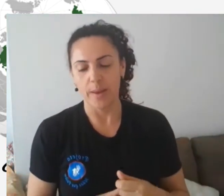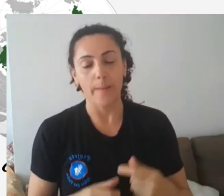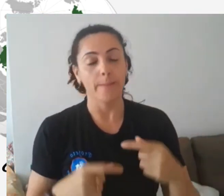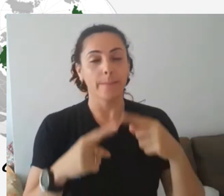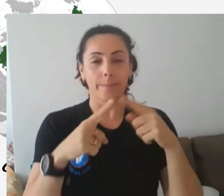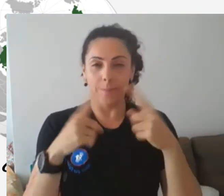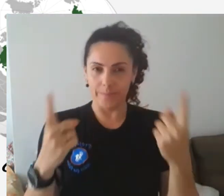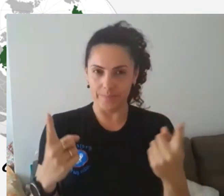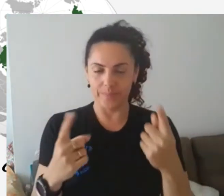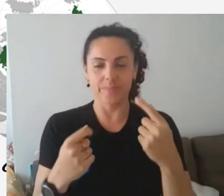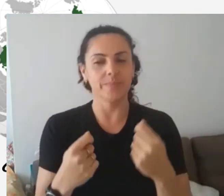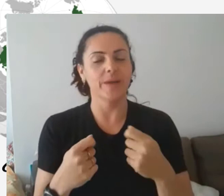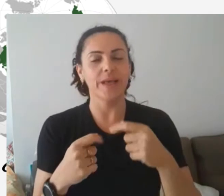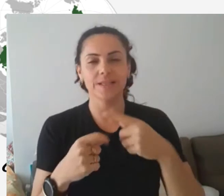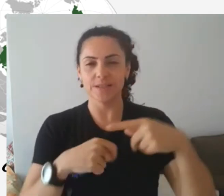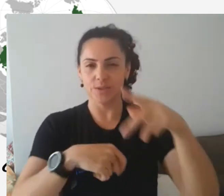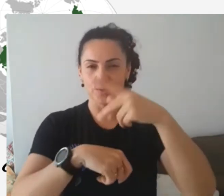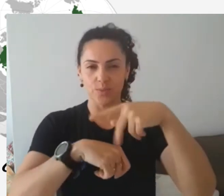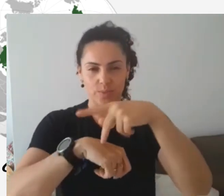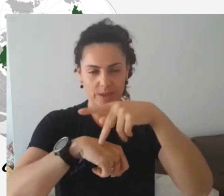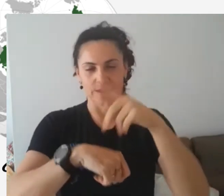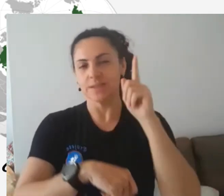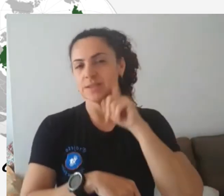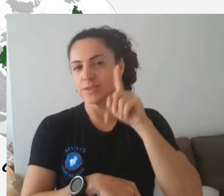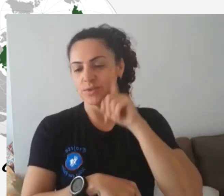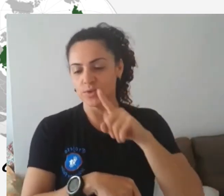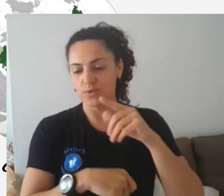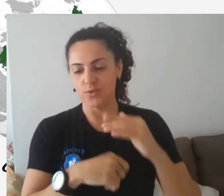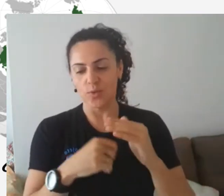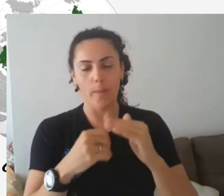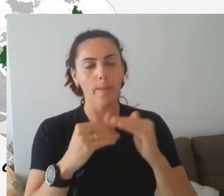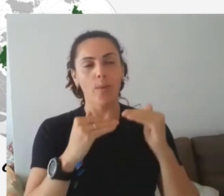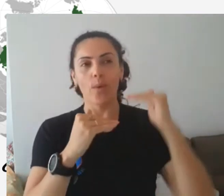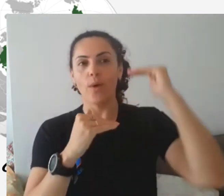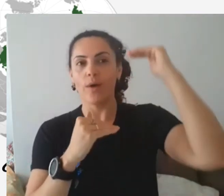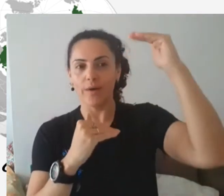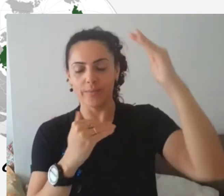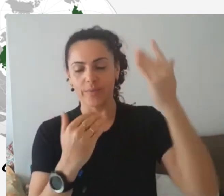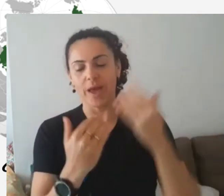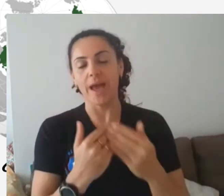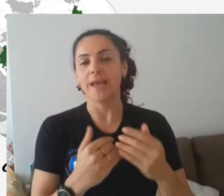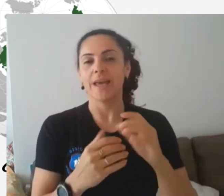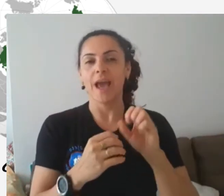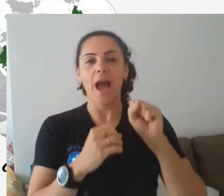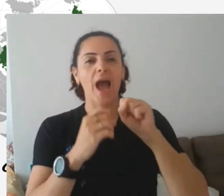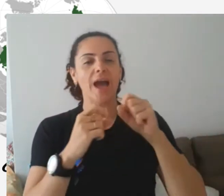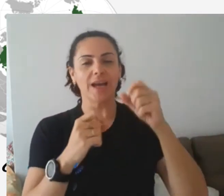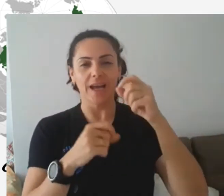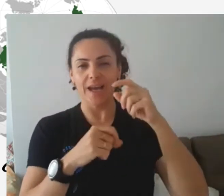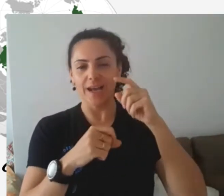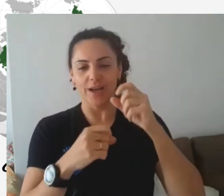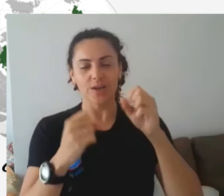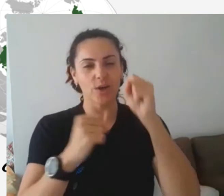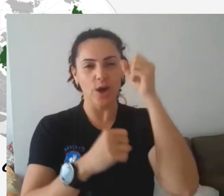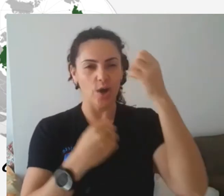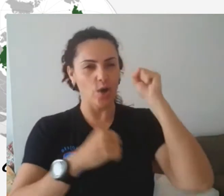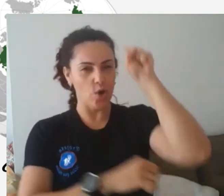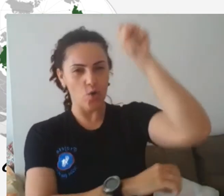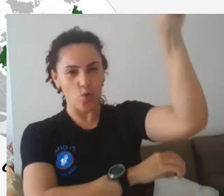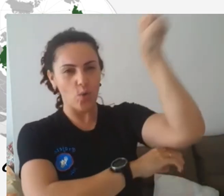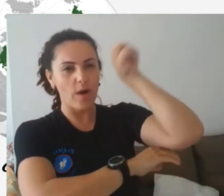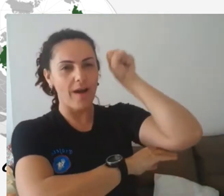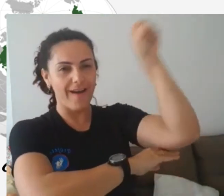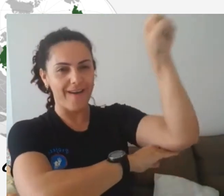para os Estados Unidos. E a União Soviética não queria deixar quieto também, né? Fez então a Comecon, né, que também era algo